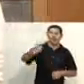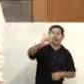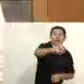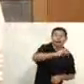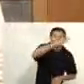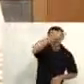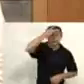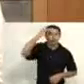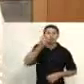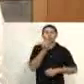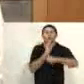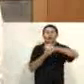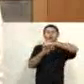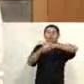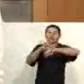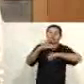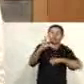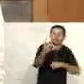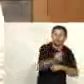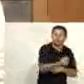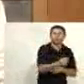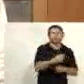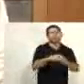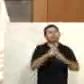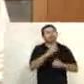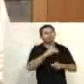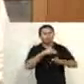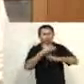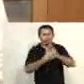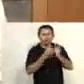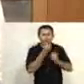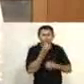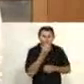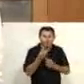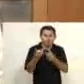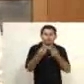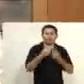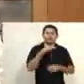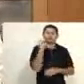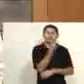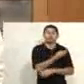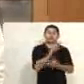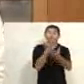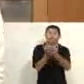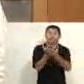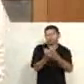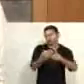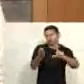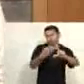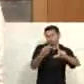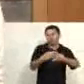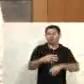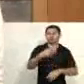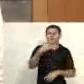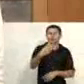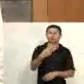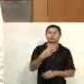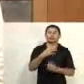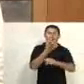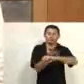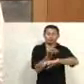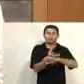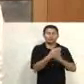Olá pessoal, boa noite a todos, sejam todos muito bem-vindos à nossa teleaula 3 da disciplina